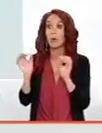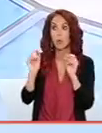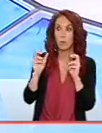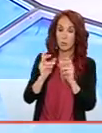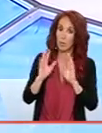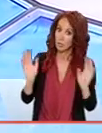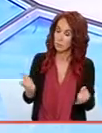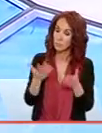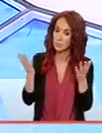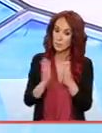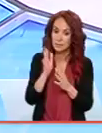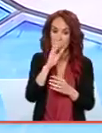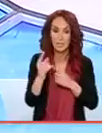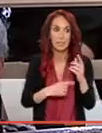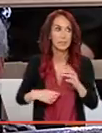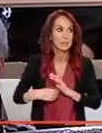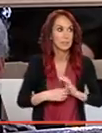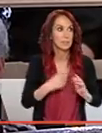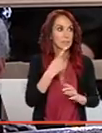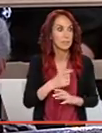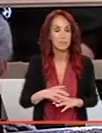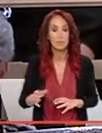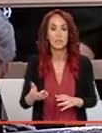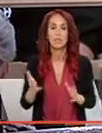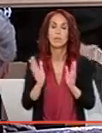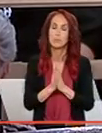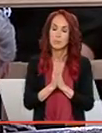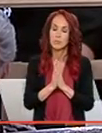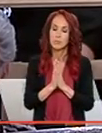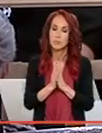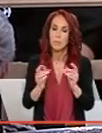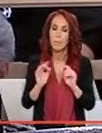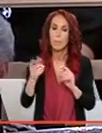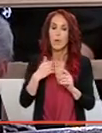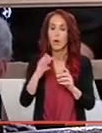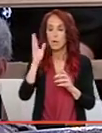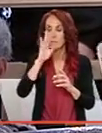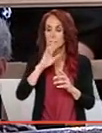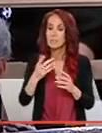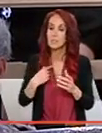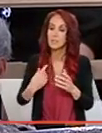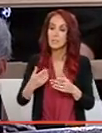Sim, ordem. Senhora. Agora, quando alguém me chatear ou disser algo, eu digo logo, faça uma vontade, senão eu mostro-me uma fotografia da Filomena, que isto muda logo.